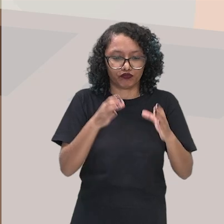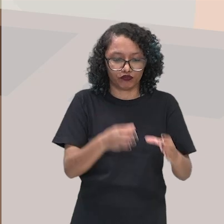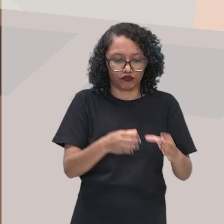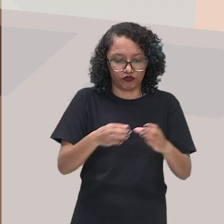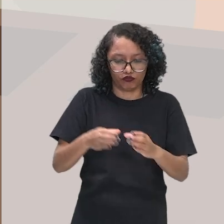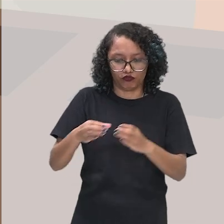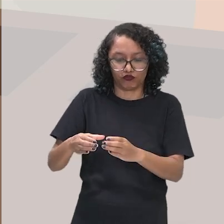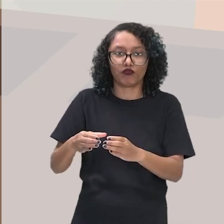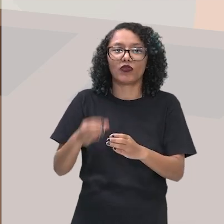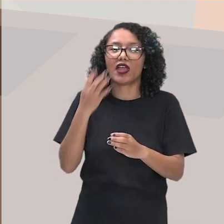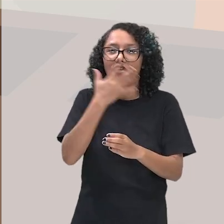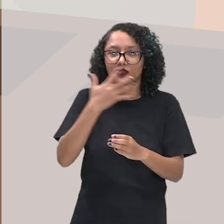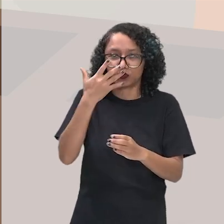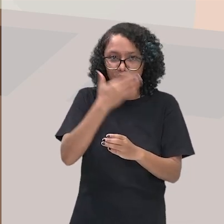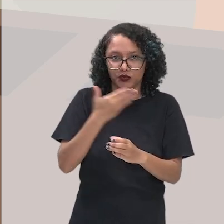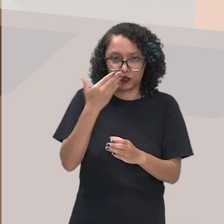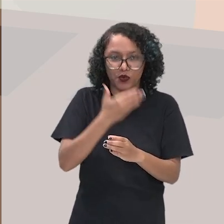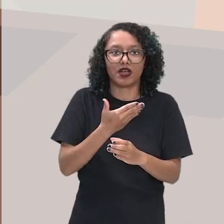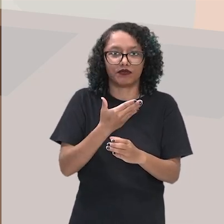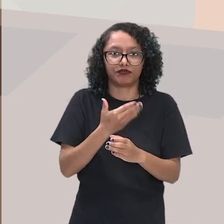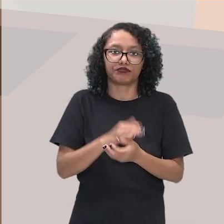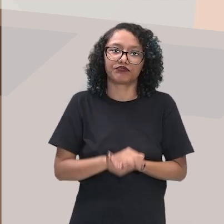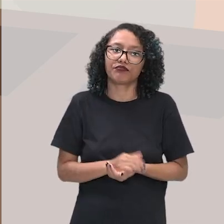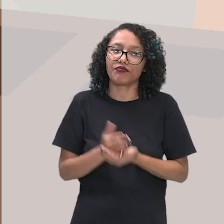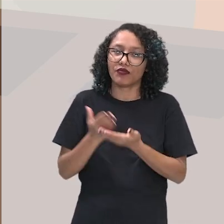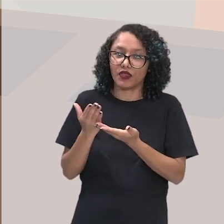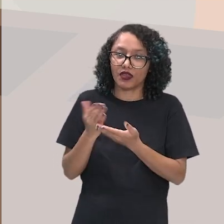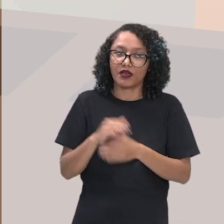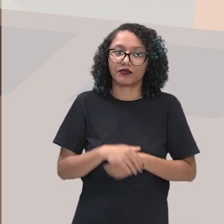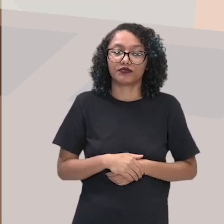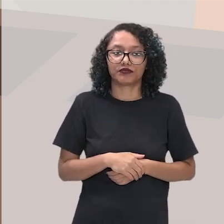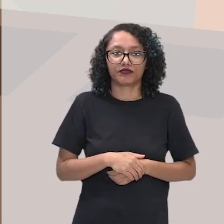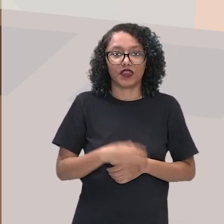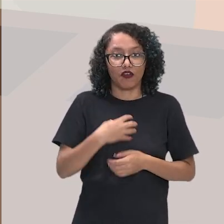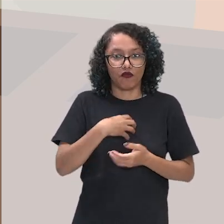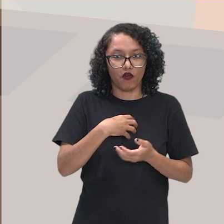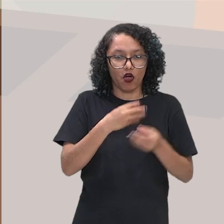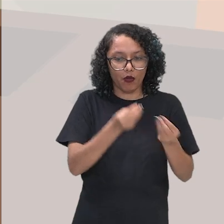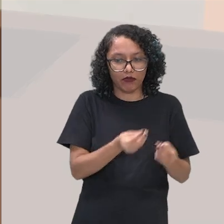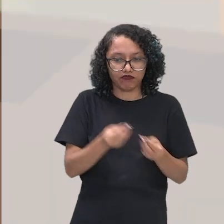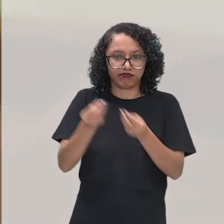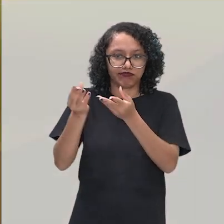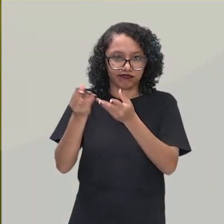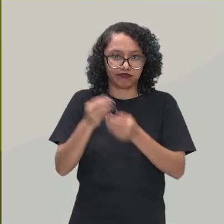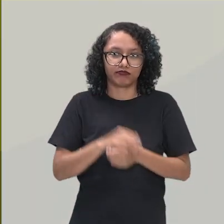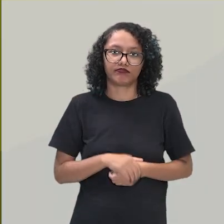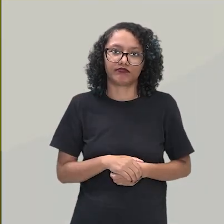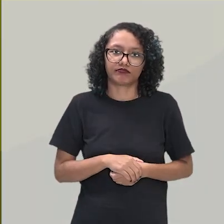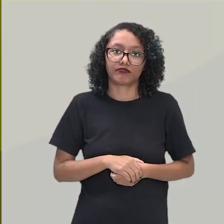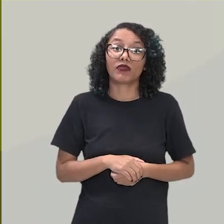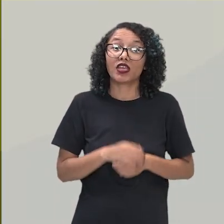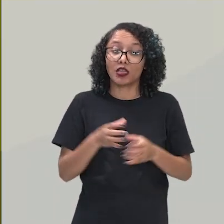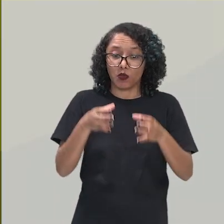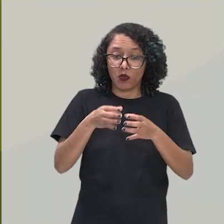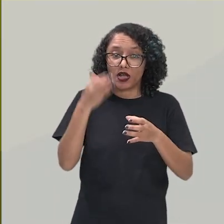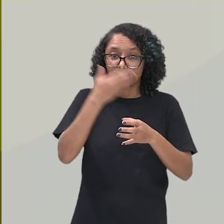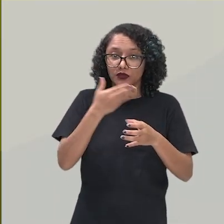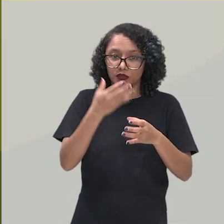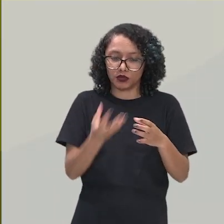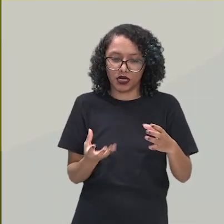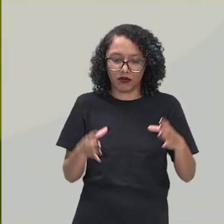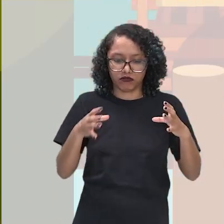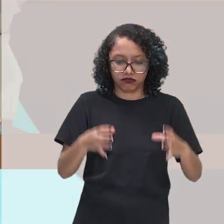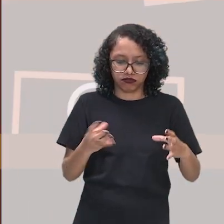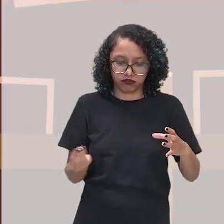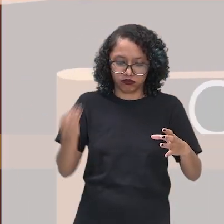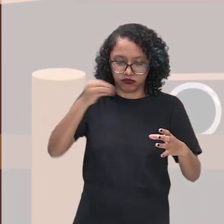açúcar bruto. Este é o formato em que o açúcar será exportado. Os blocos de açúcar são embalados em